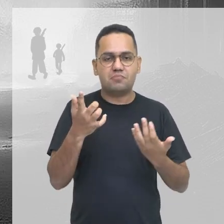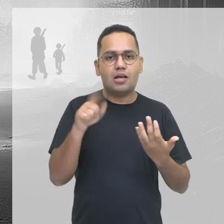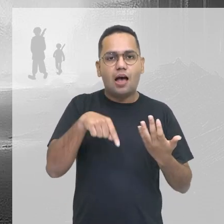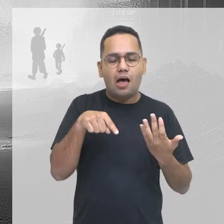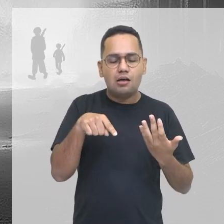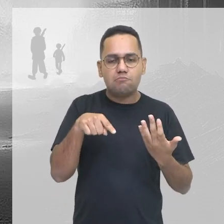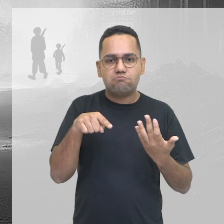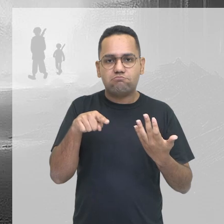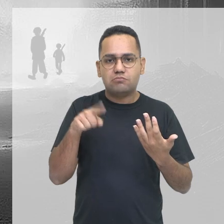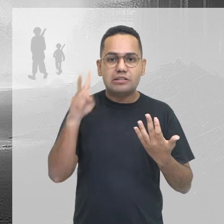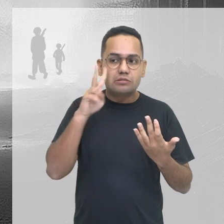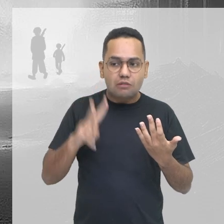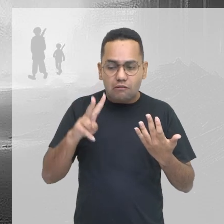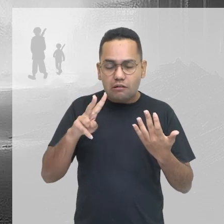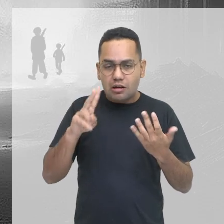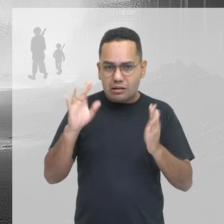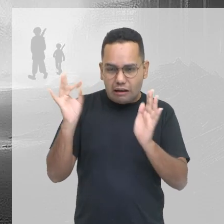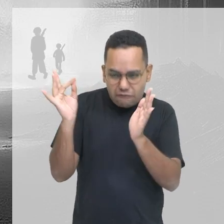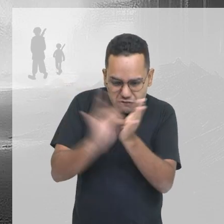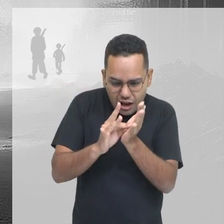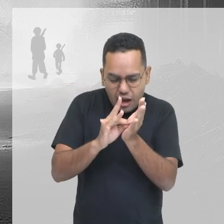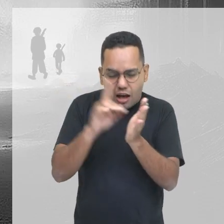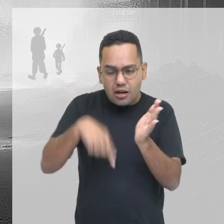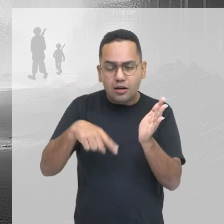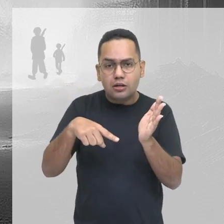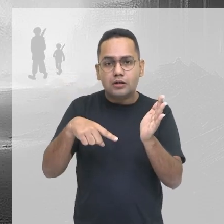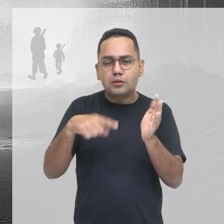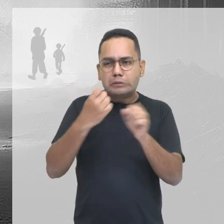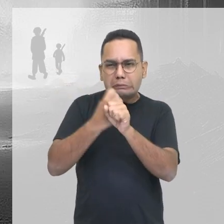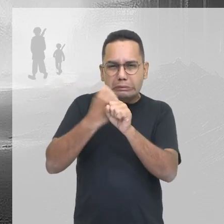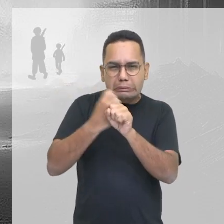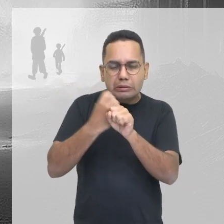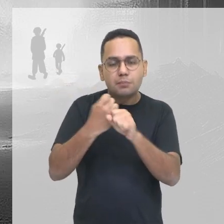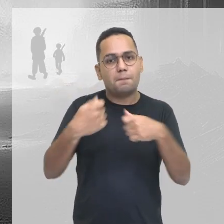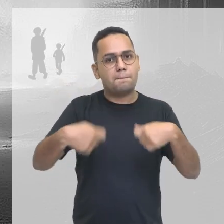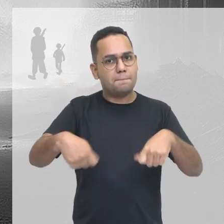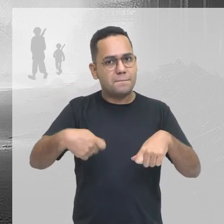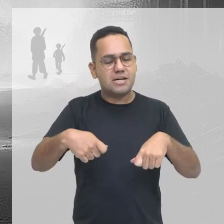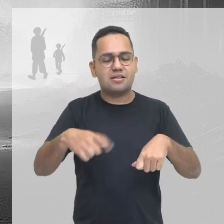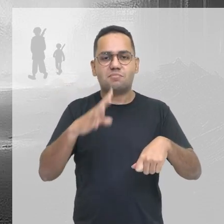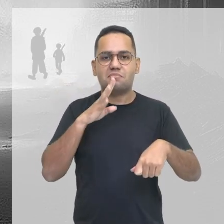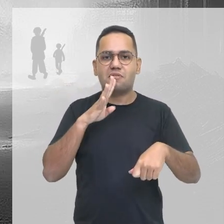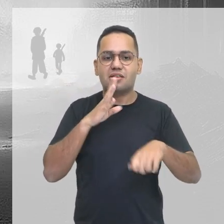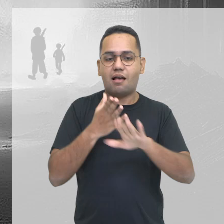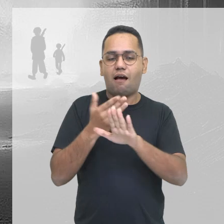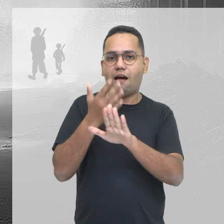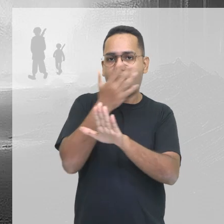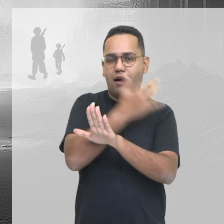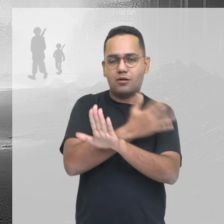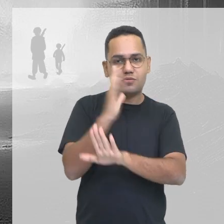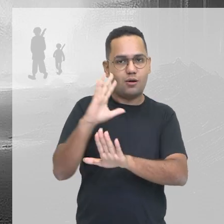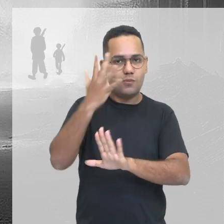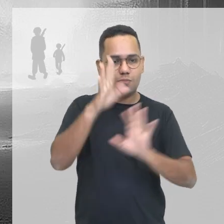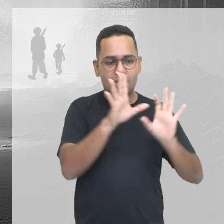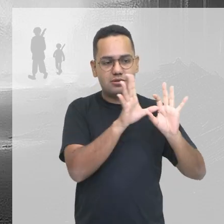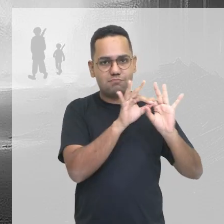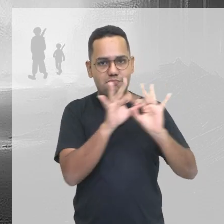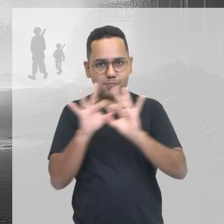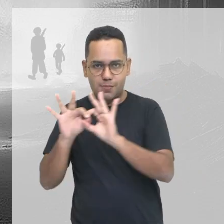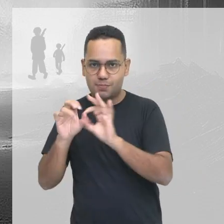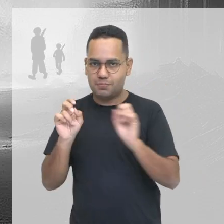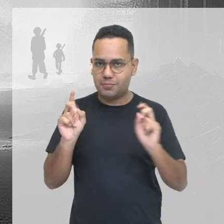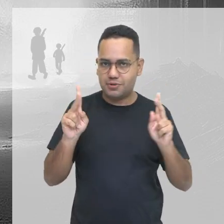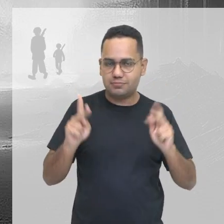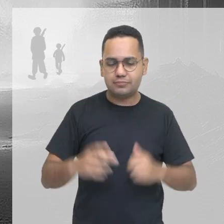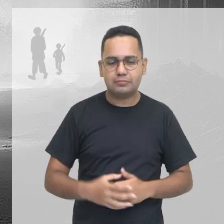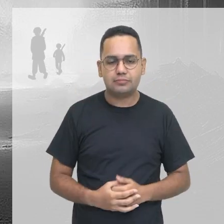sem entendermos o contexto, a gente então vai trabalhar esse contexto. Vamos então verificar o que estava acontecendo